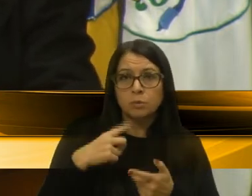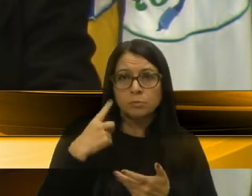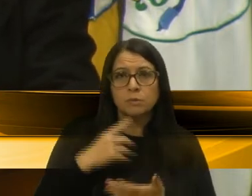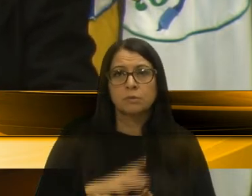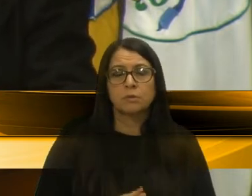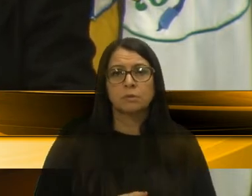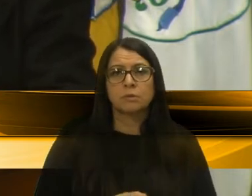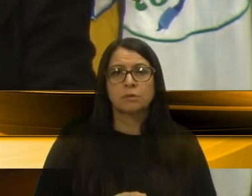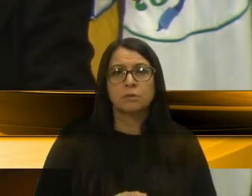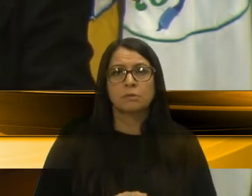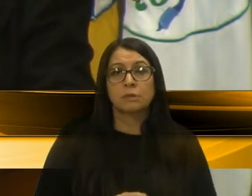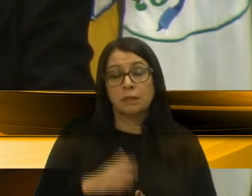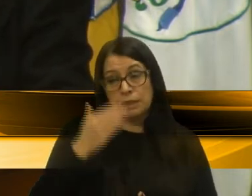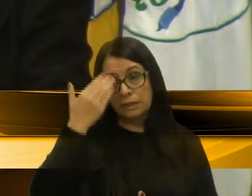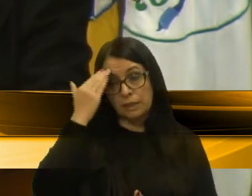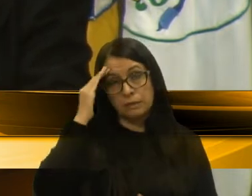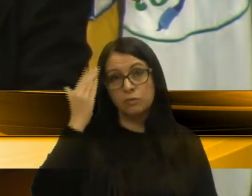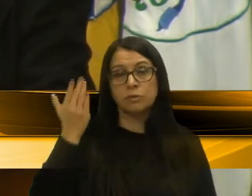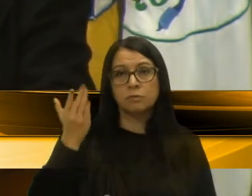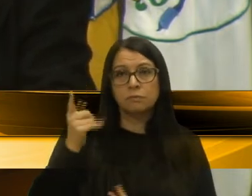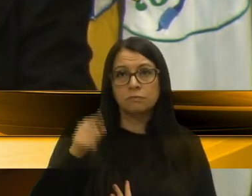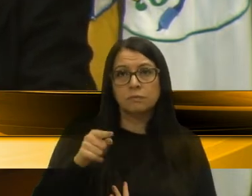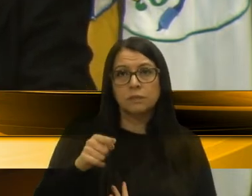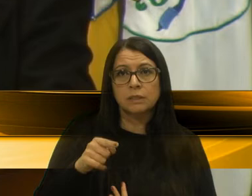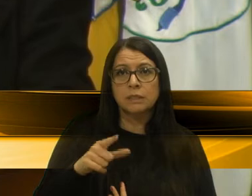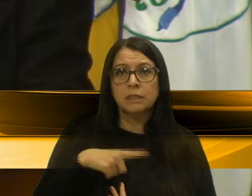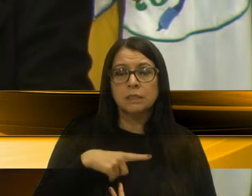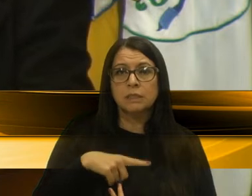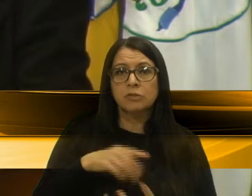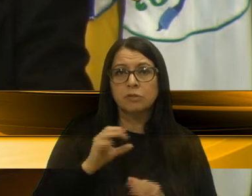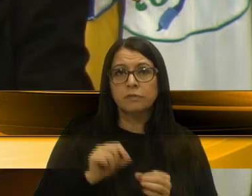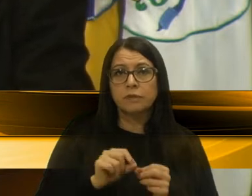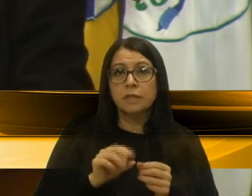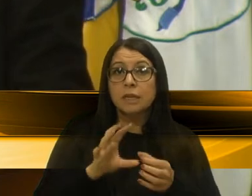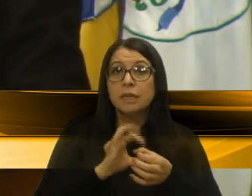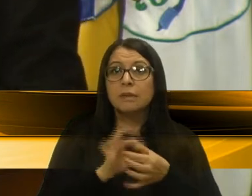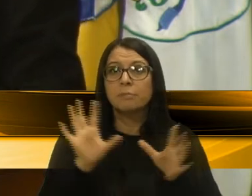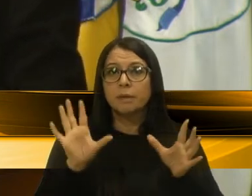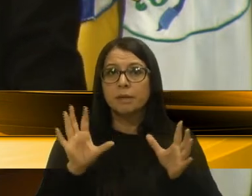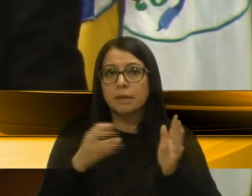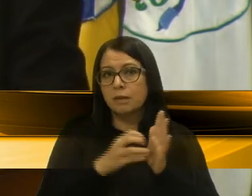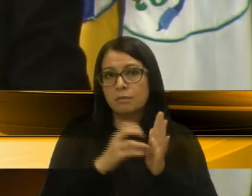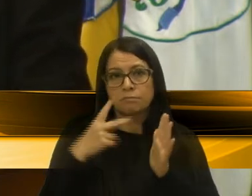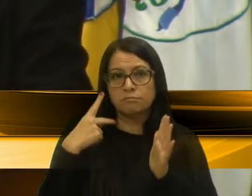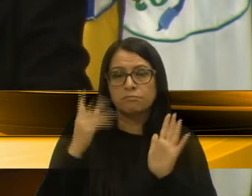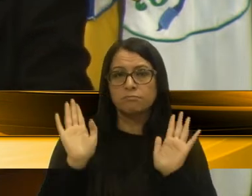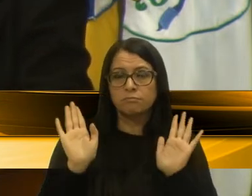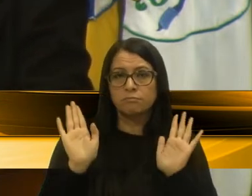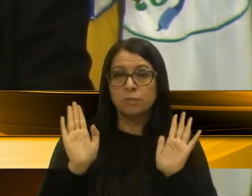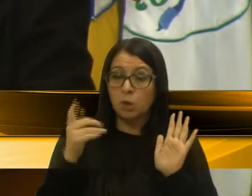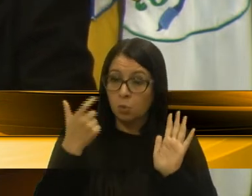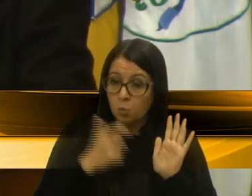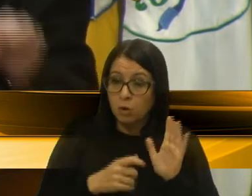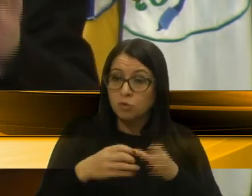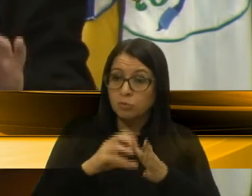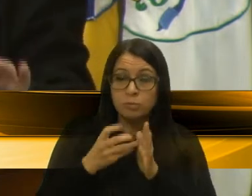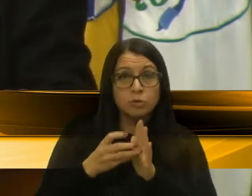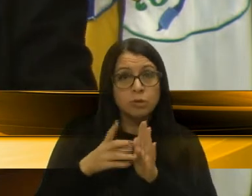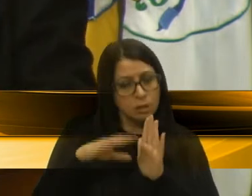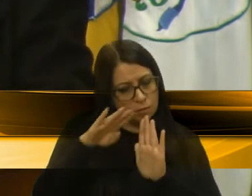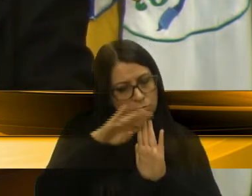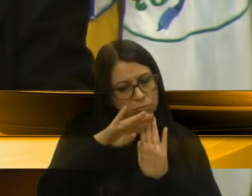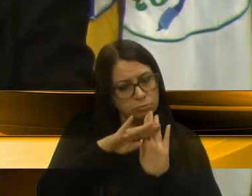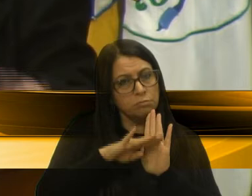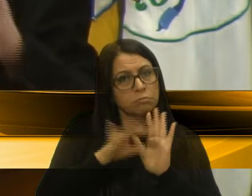deputados que entendiam que se devia liberar a bancada. Eu acho que o partido tem que ter